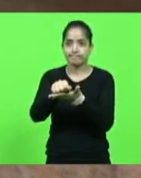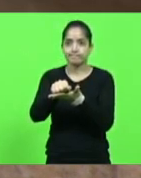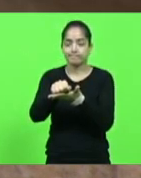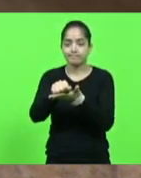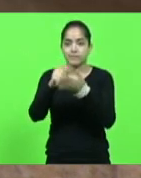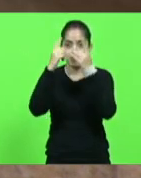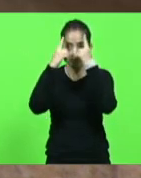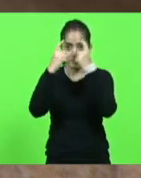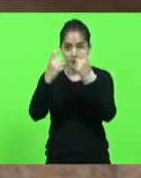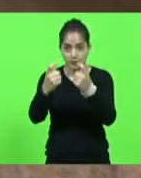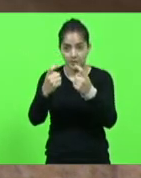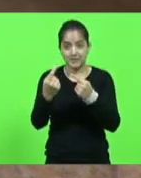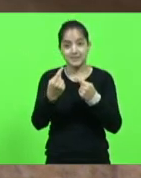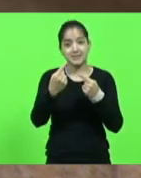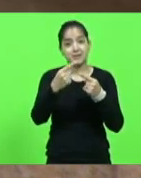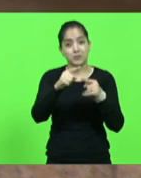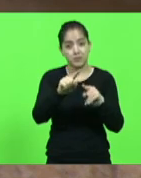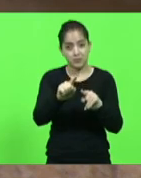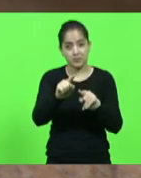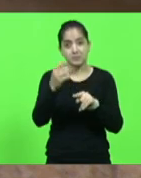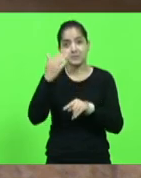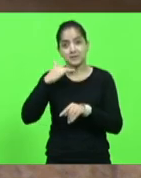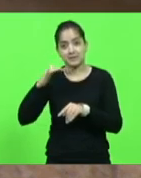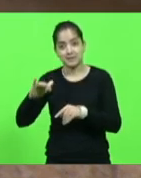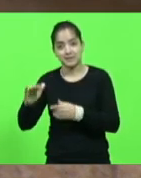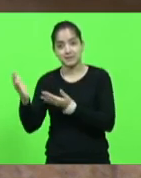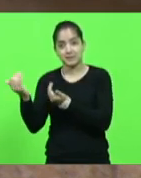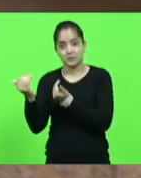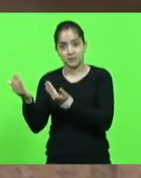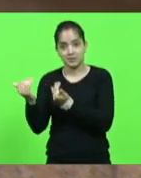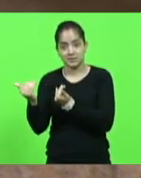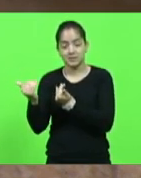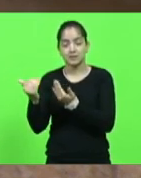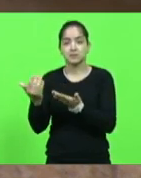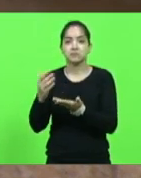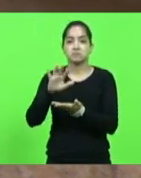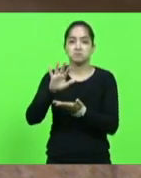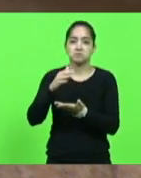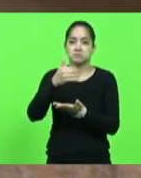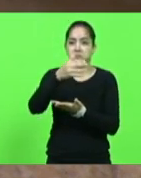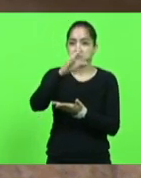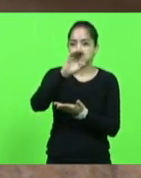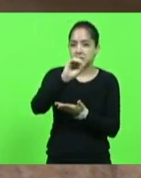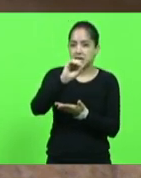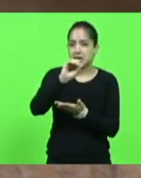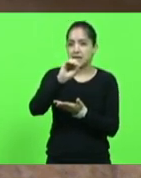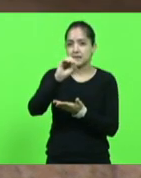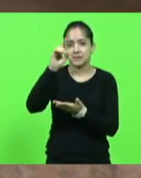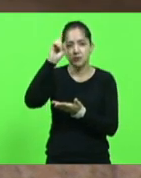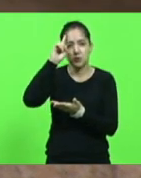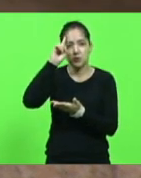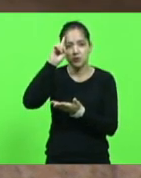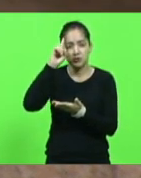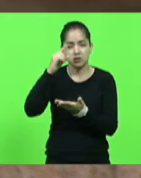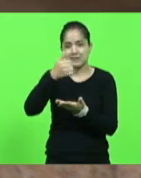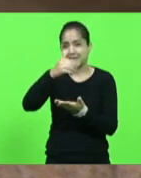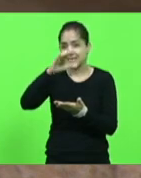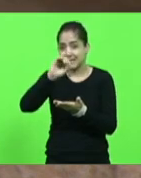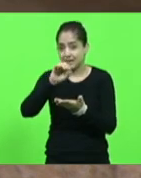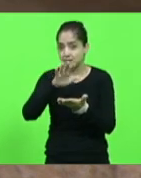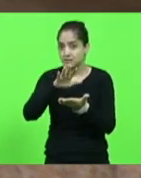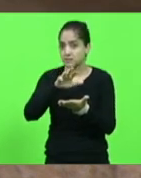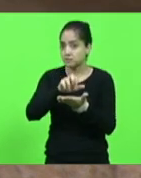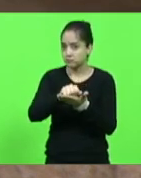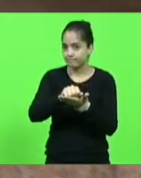violência sexual contra crianças e adolescentes por ano. Isso significa em torno de 10 notificações diárias, isso em Santa